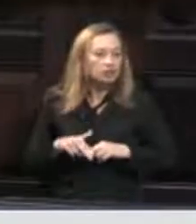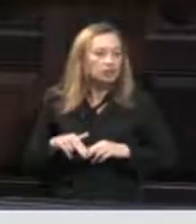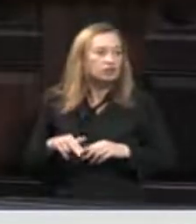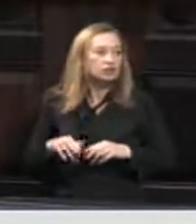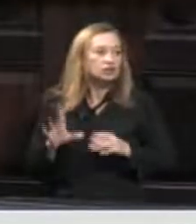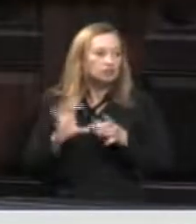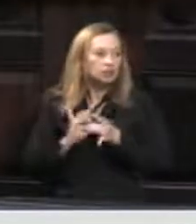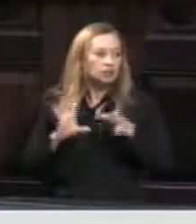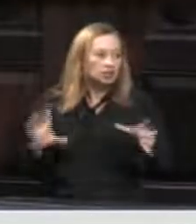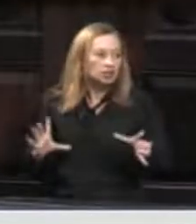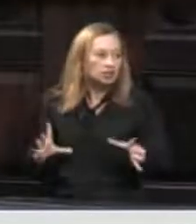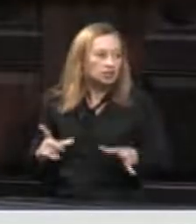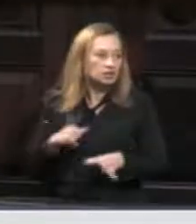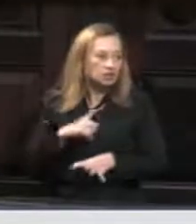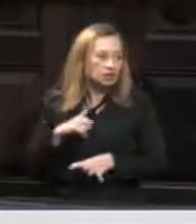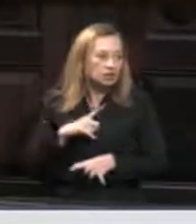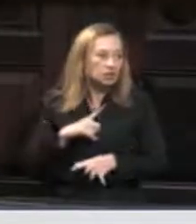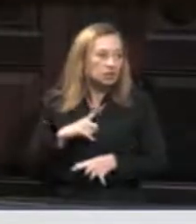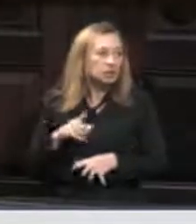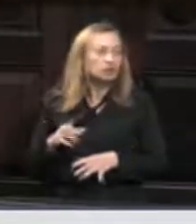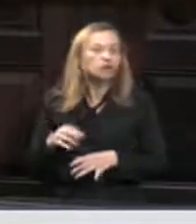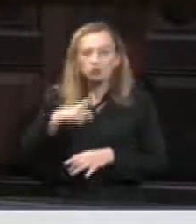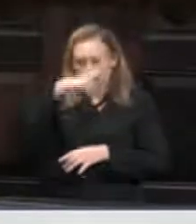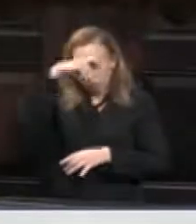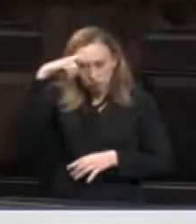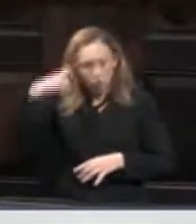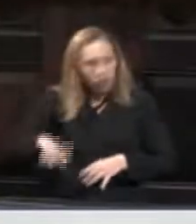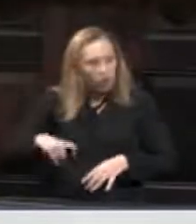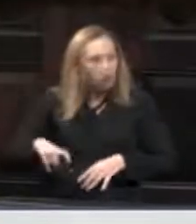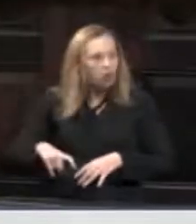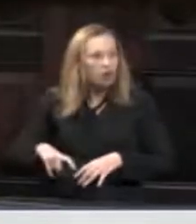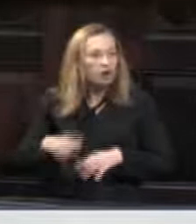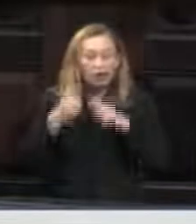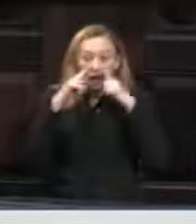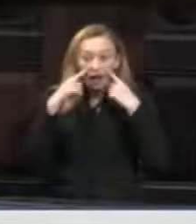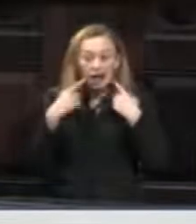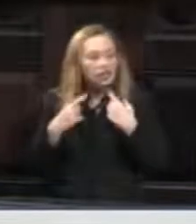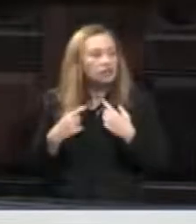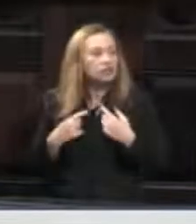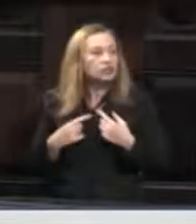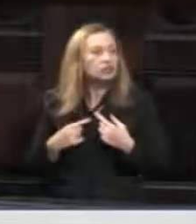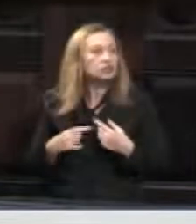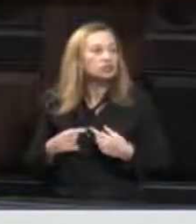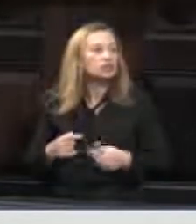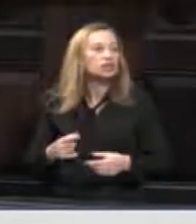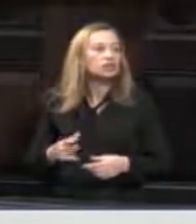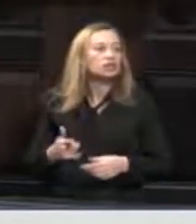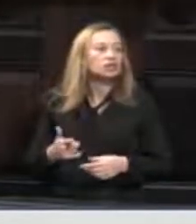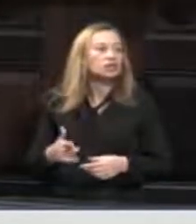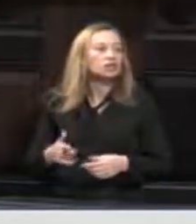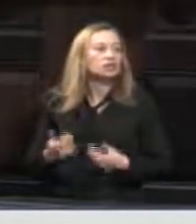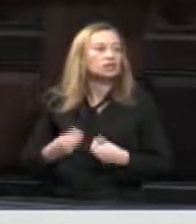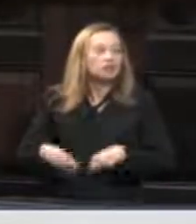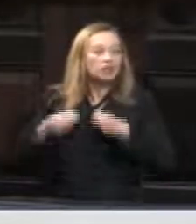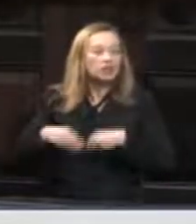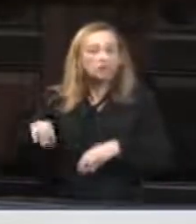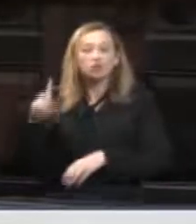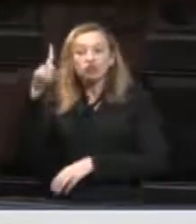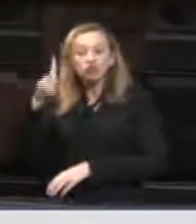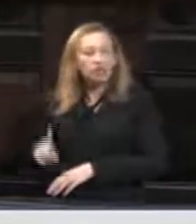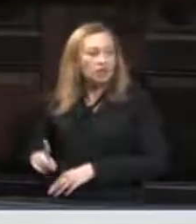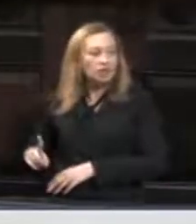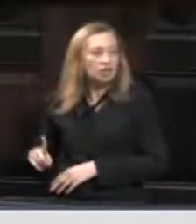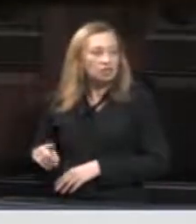e lágrima que garantiu que hoje eu, uma jovem negra feminista, conseguisse ser deputada e chegar aqui e falar para o